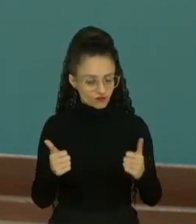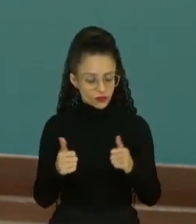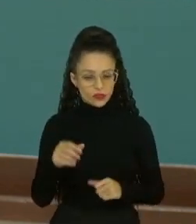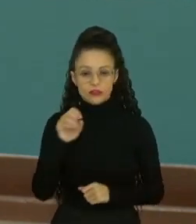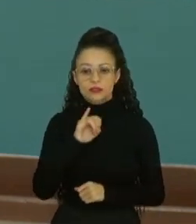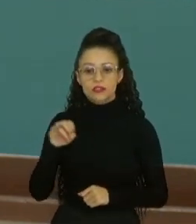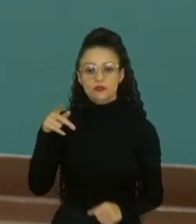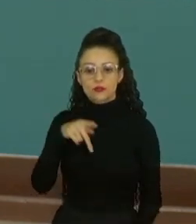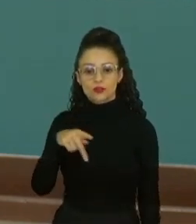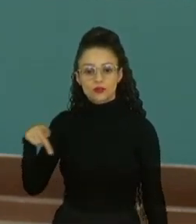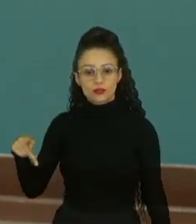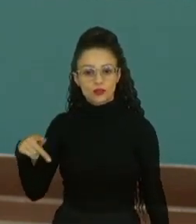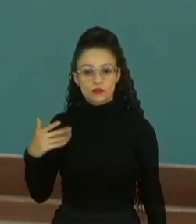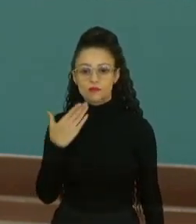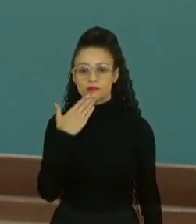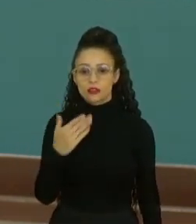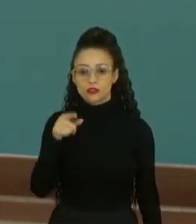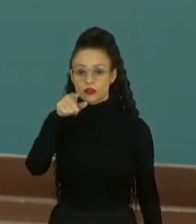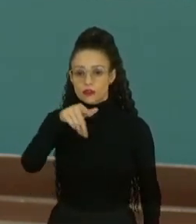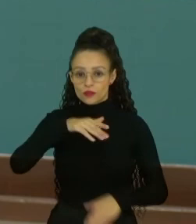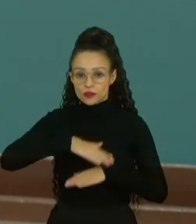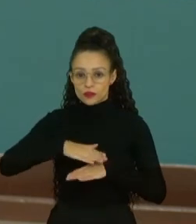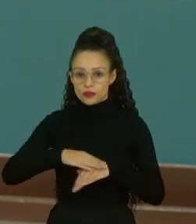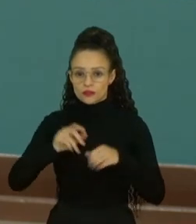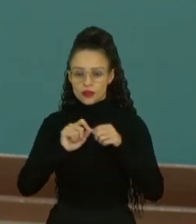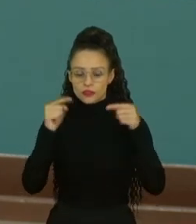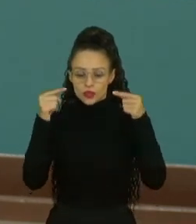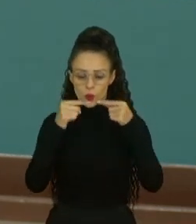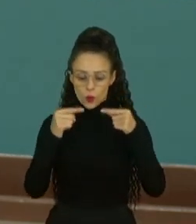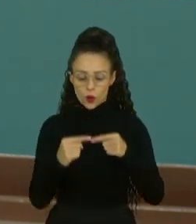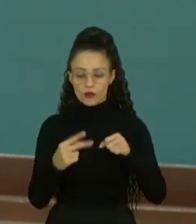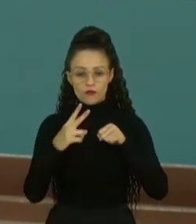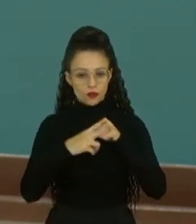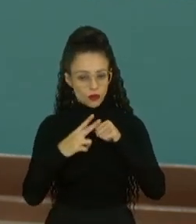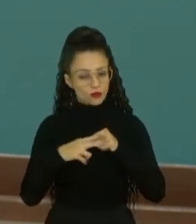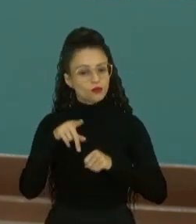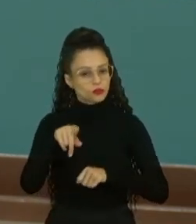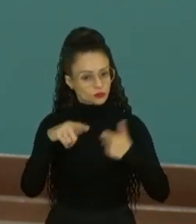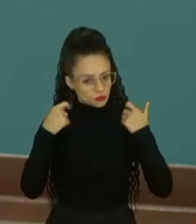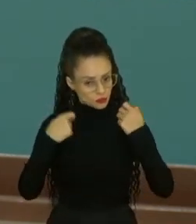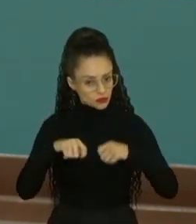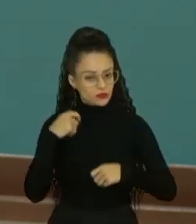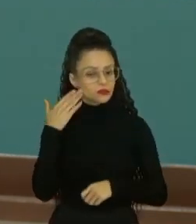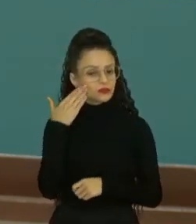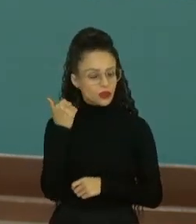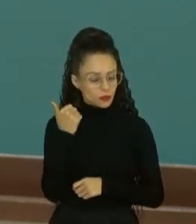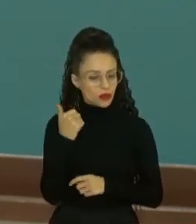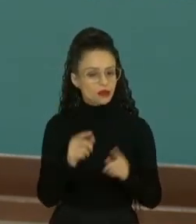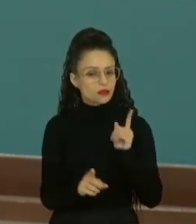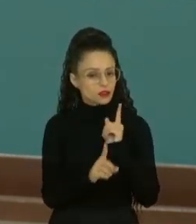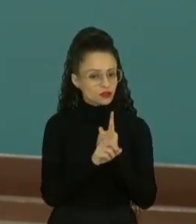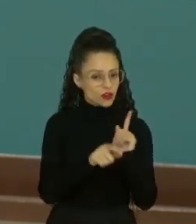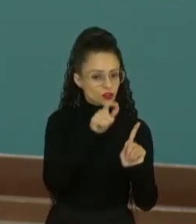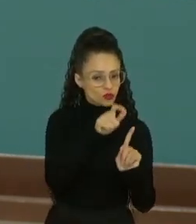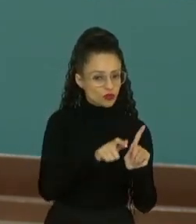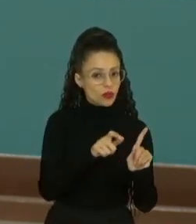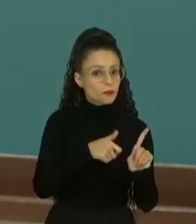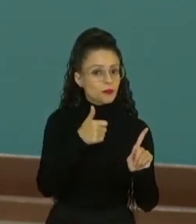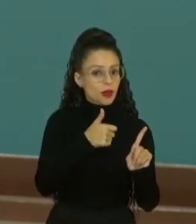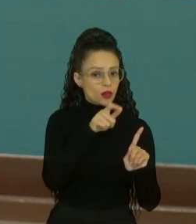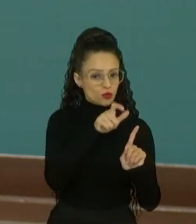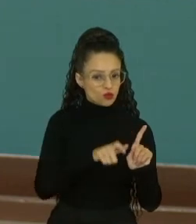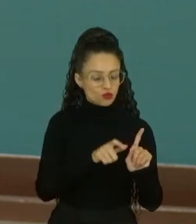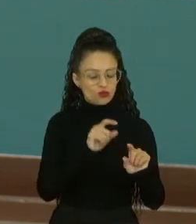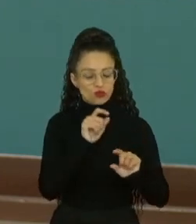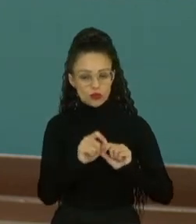se o professor, professora pedir, faça concordância verbal, você tem que saber identificar o sujeito primeiramente,